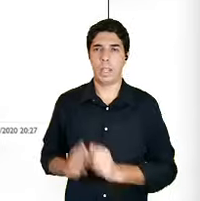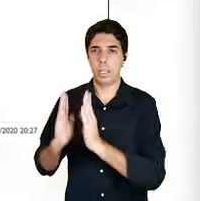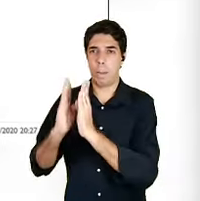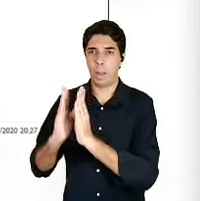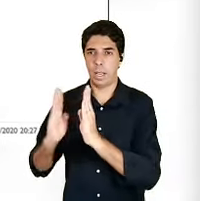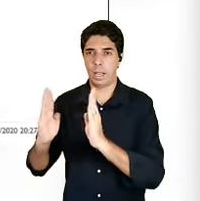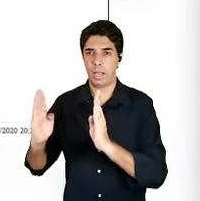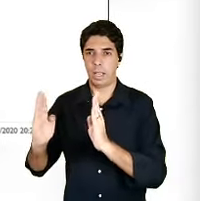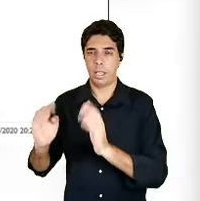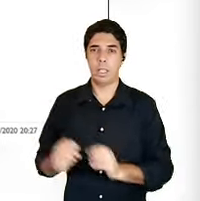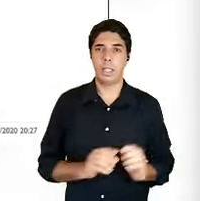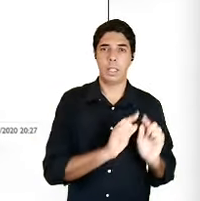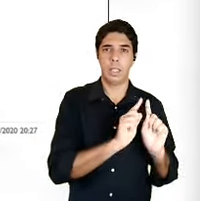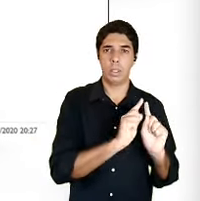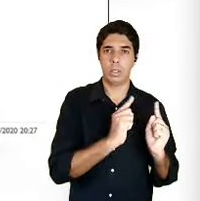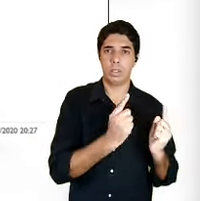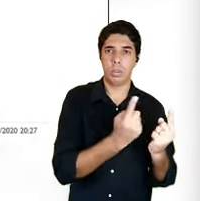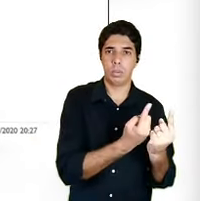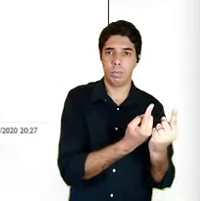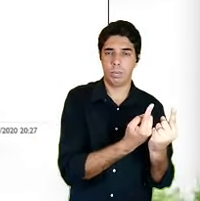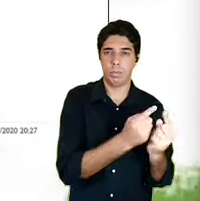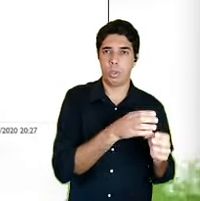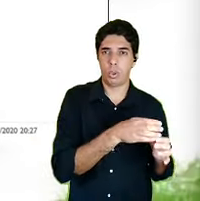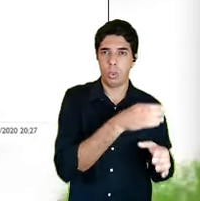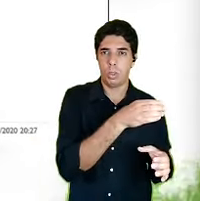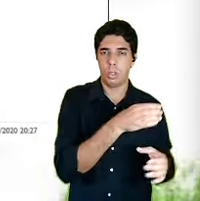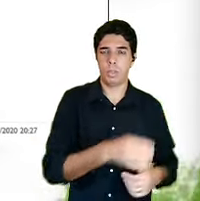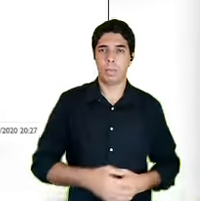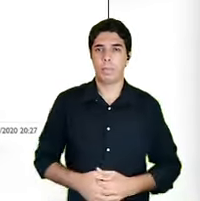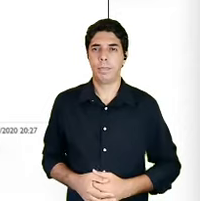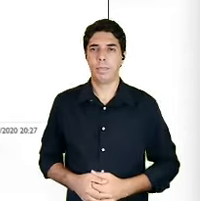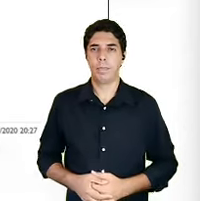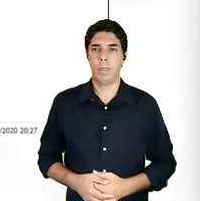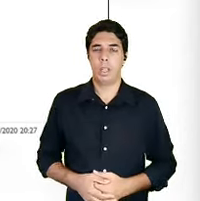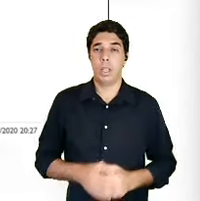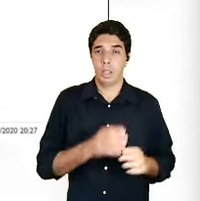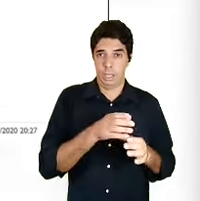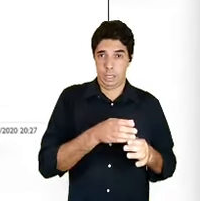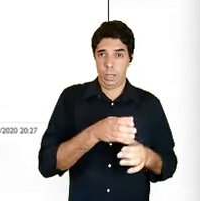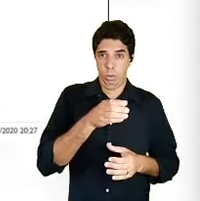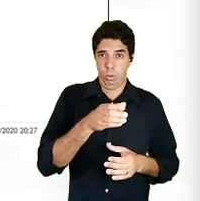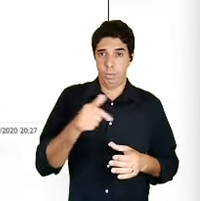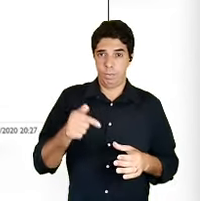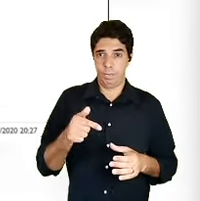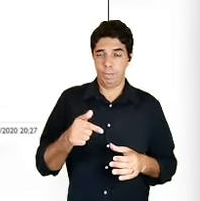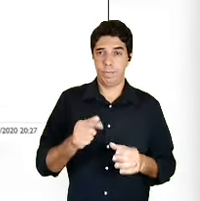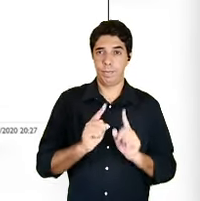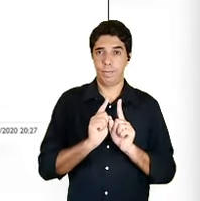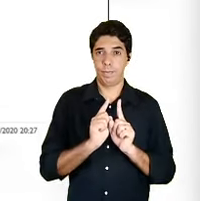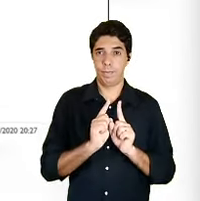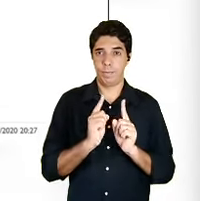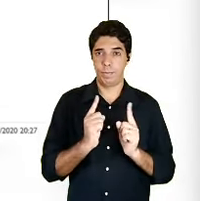Então, no sistema de projeções cônicas, também conhecido como projeção central, ele é o tipo